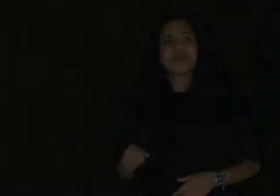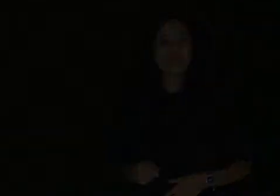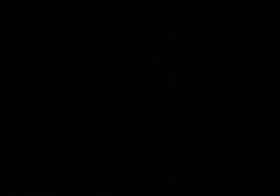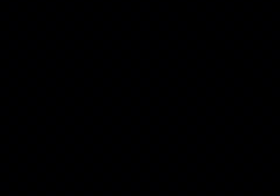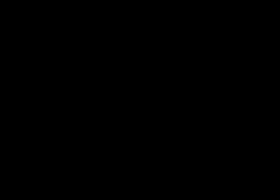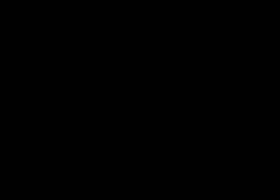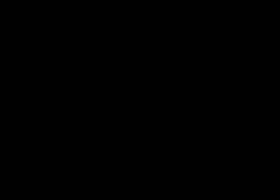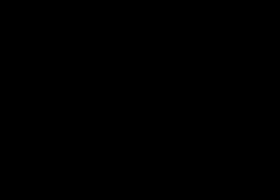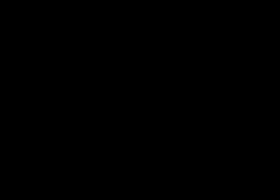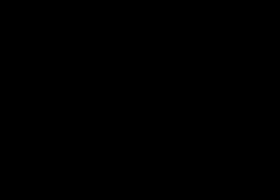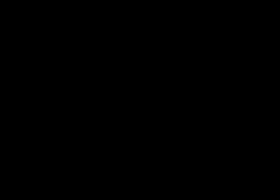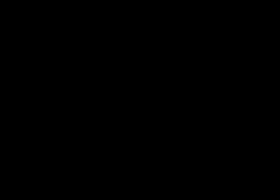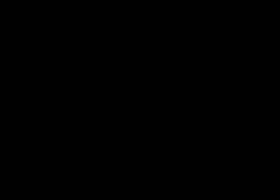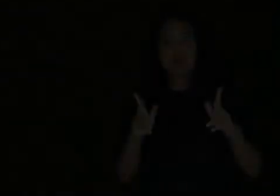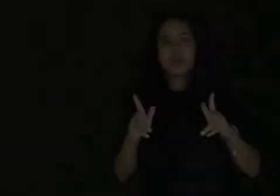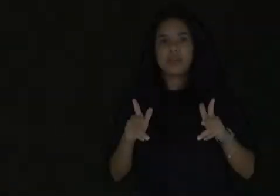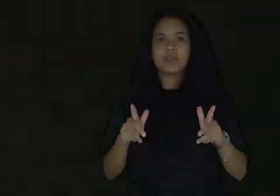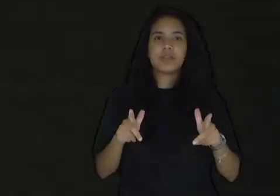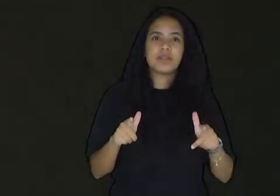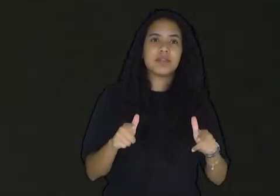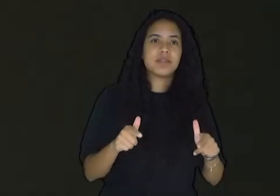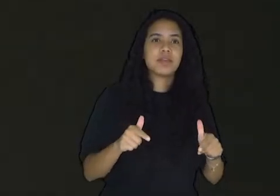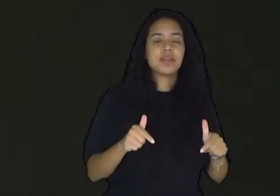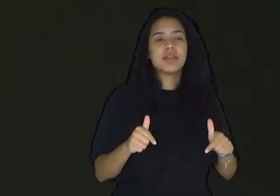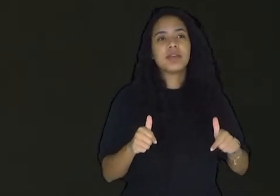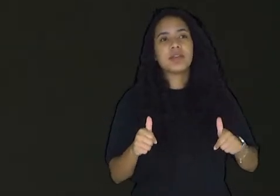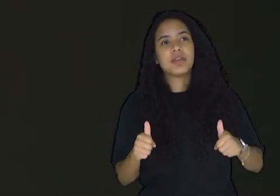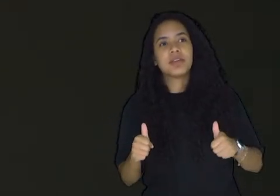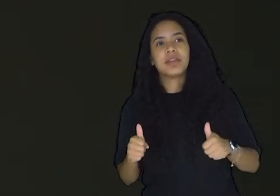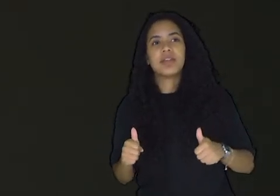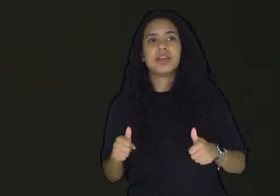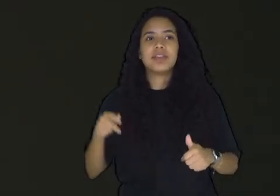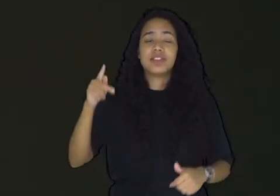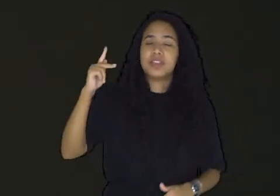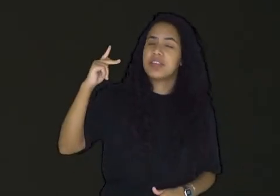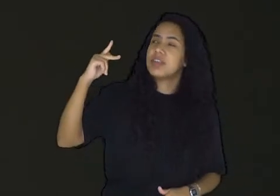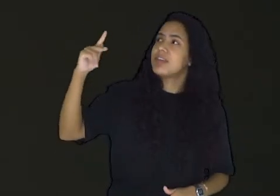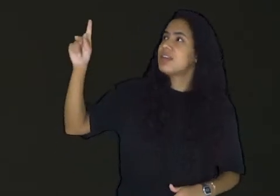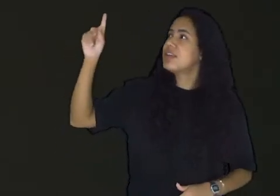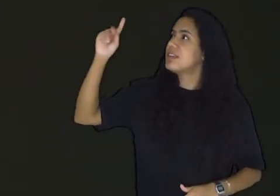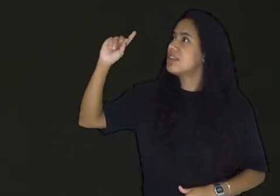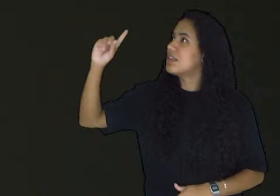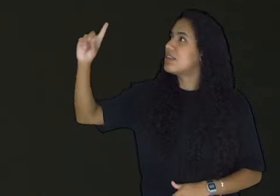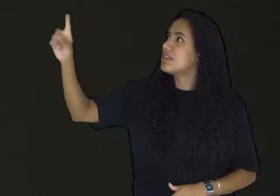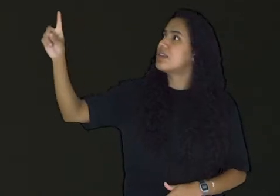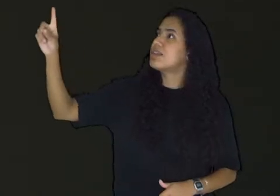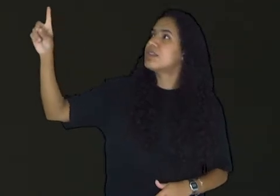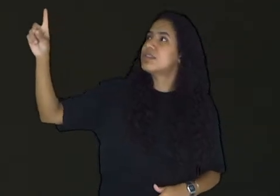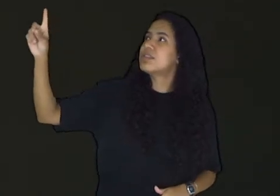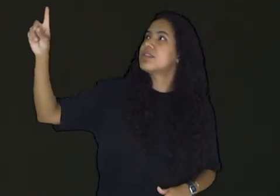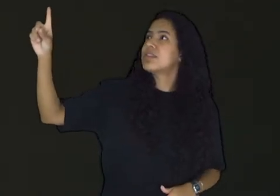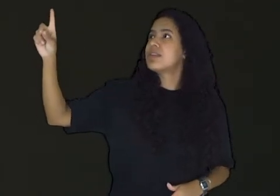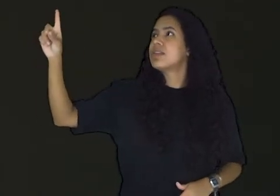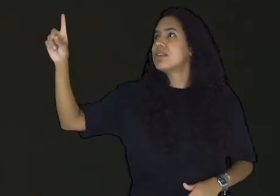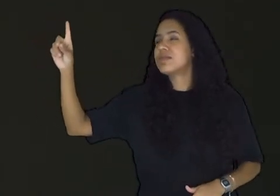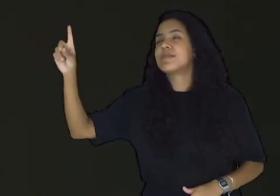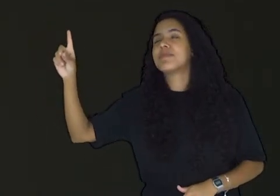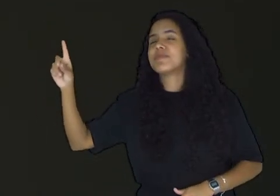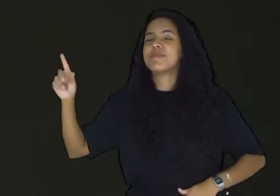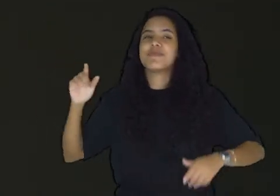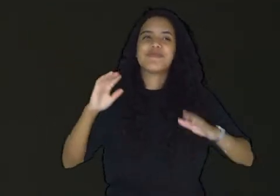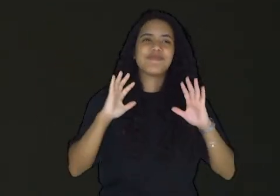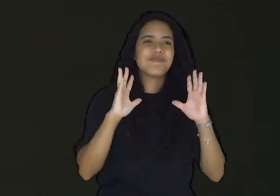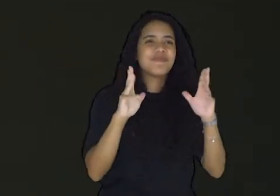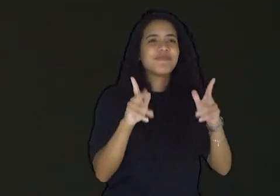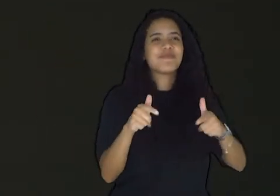tudo que eu preciso de ti, Deus. Tudo